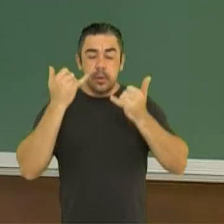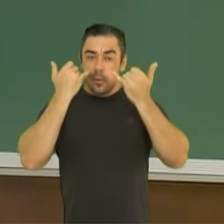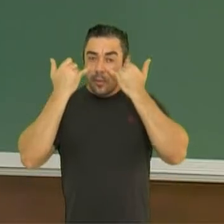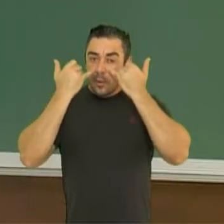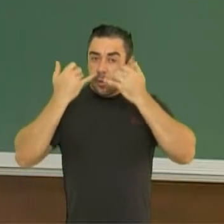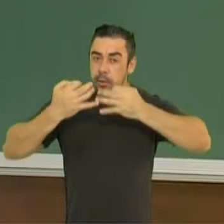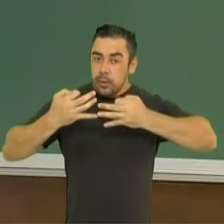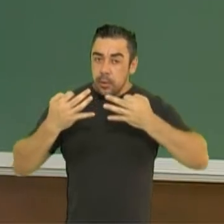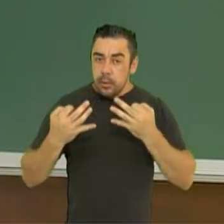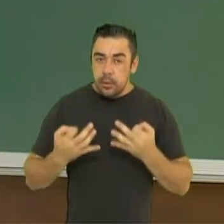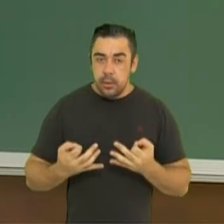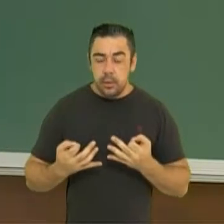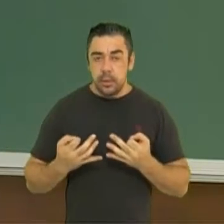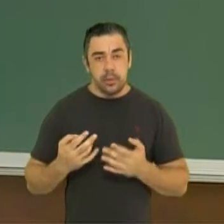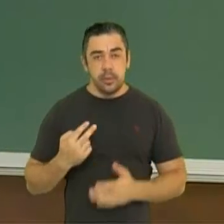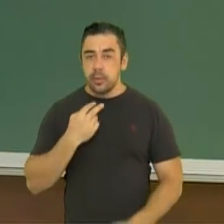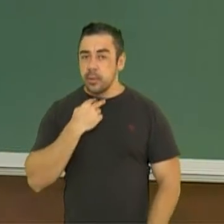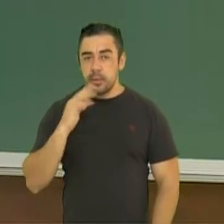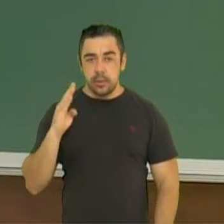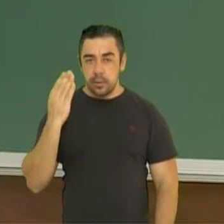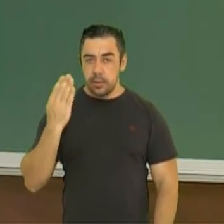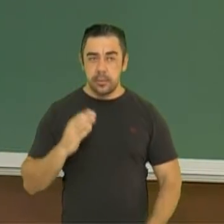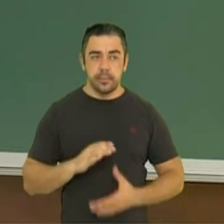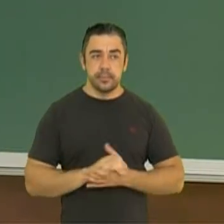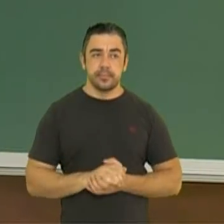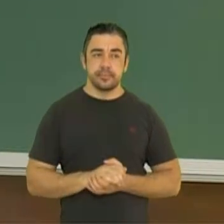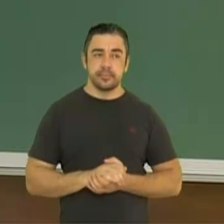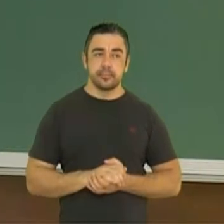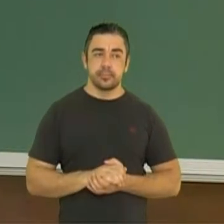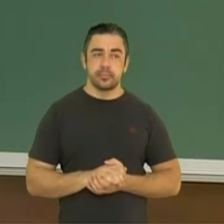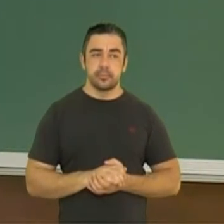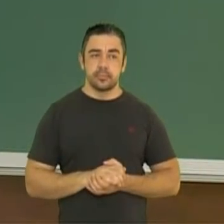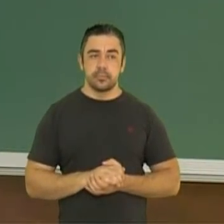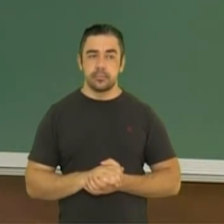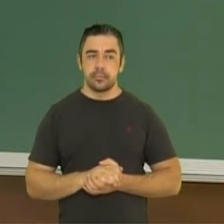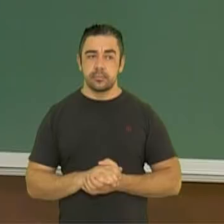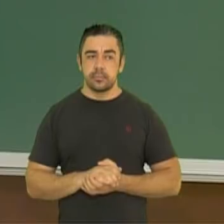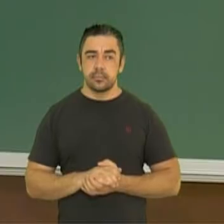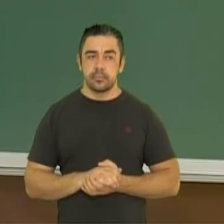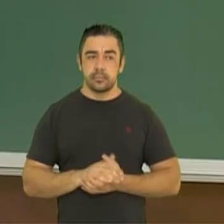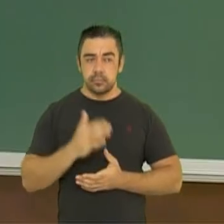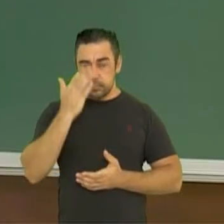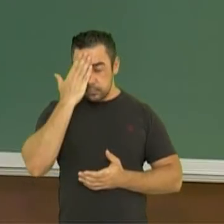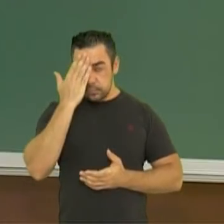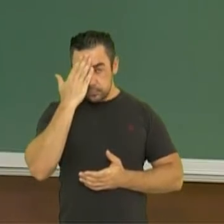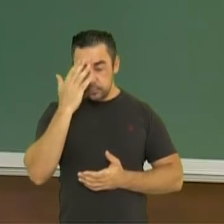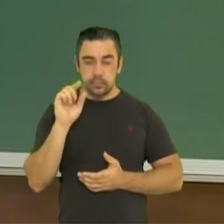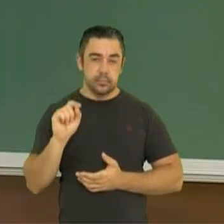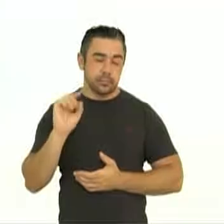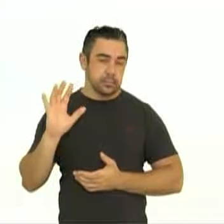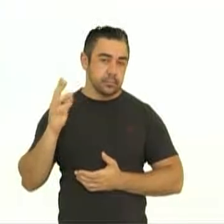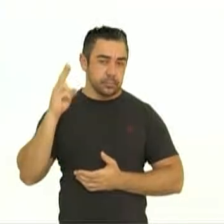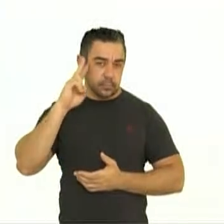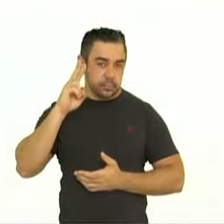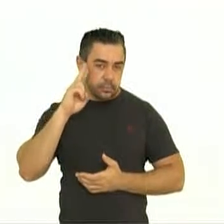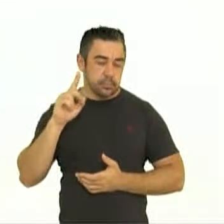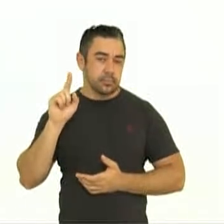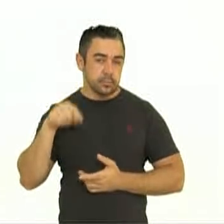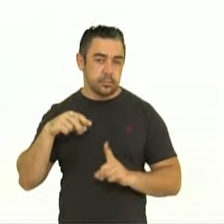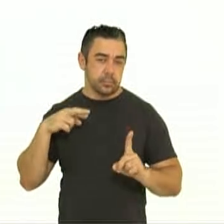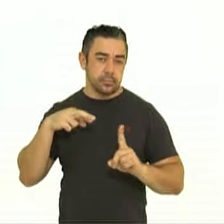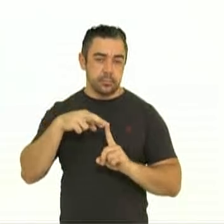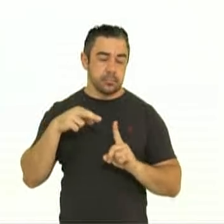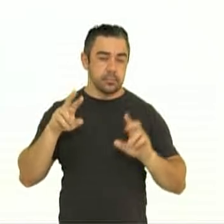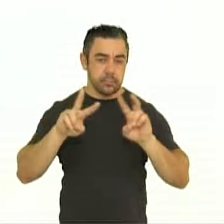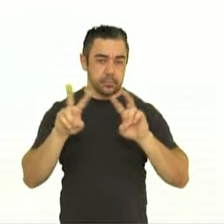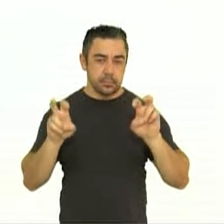informação falsa, né? Inverídica ali. Você tem que saber abordar um fato histórico referente ao